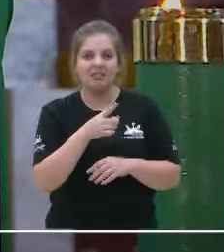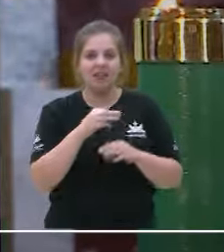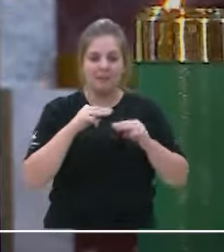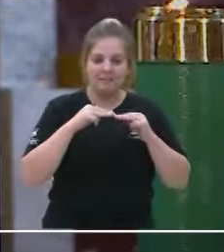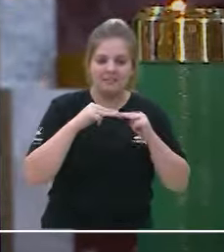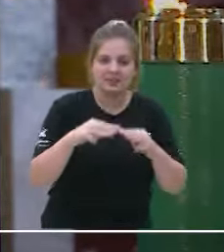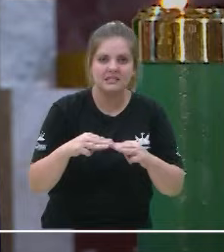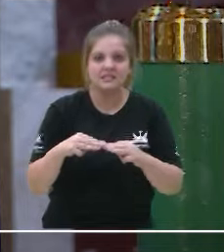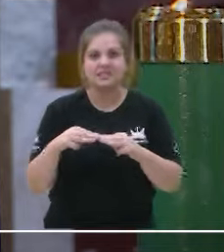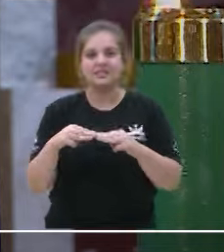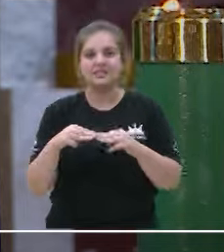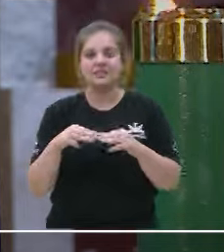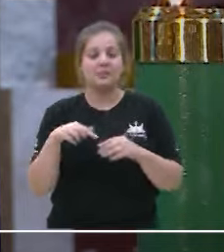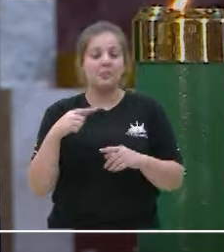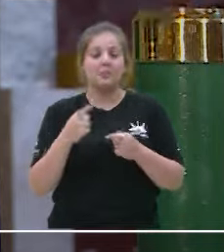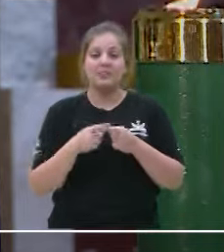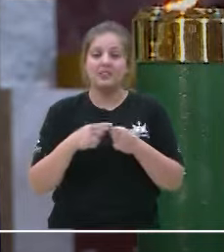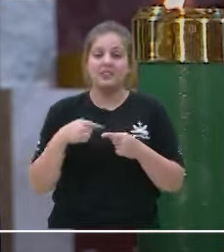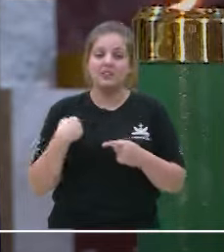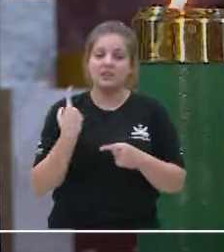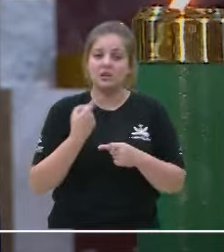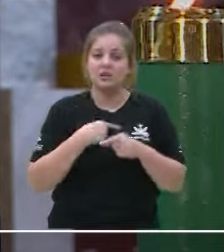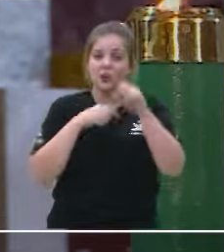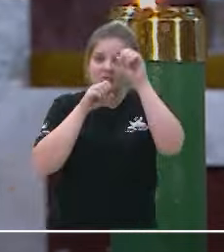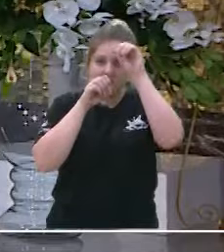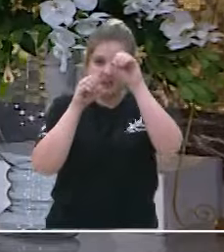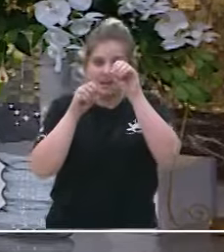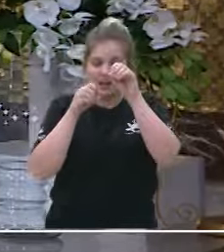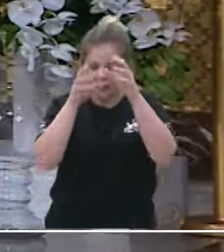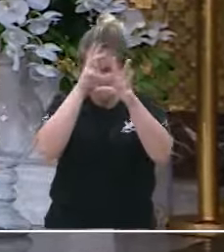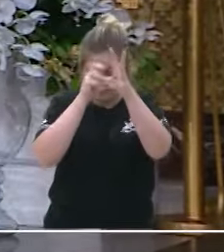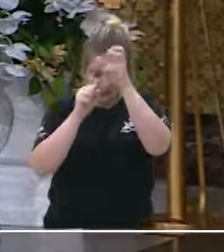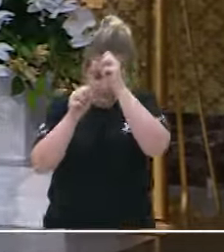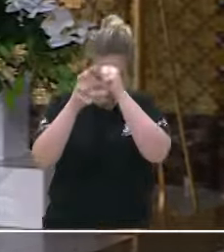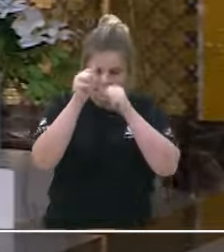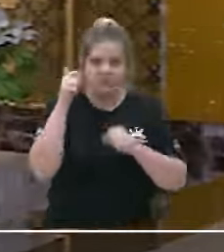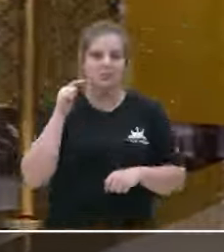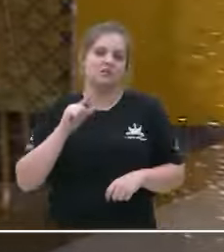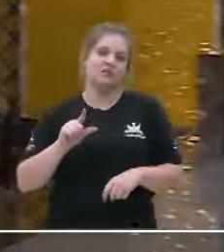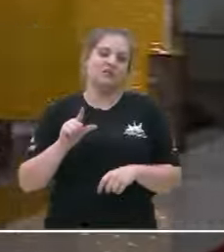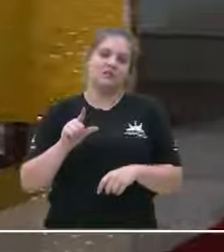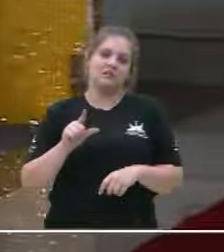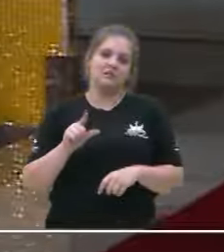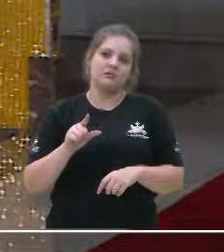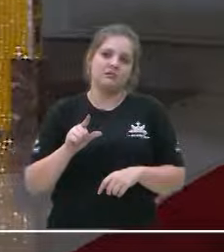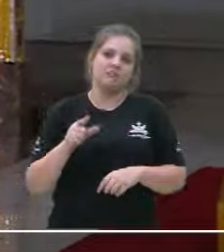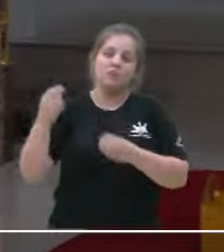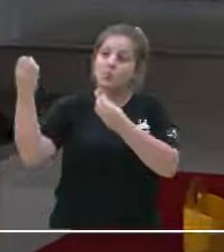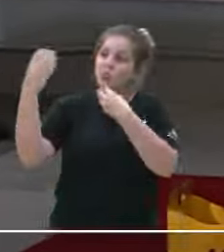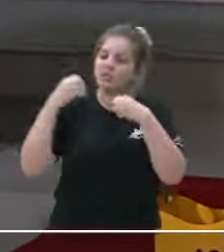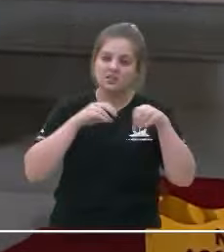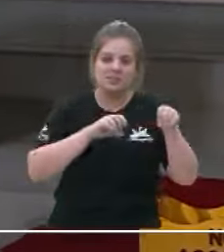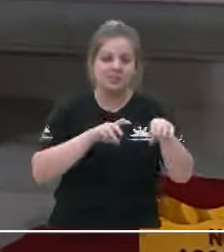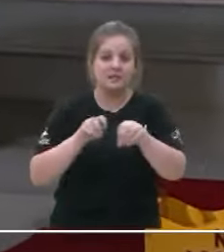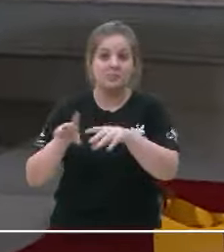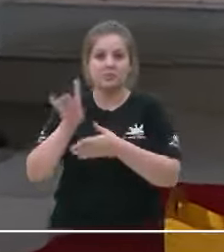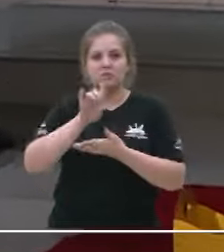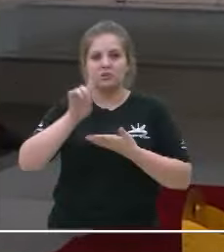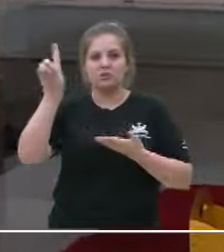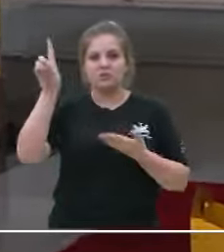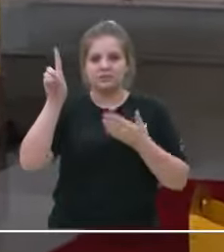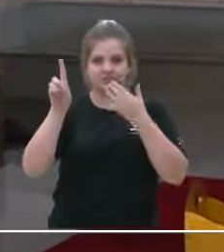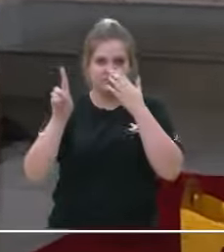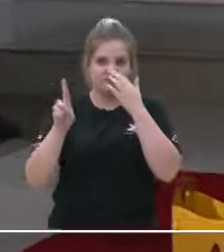com seus ensinamentos a palavra de Deus dizia nós Exatamente isso irmãos dizendo assim a